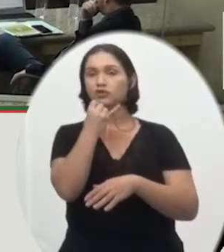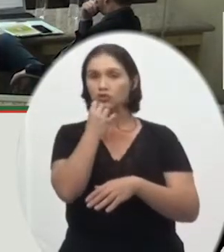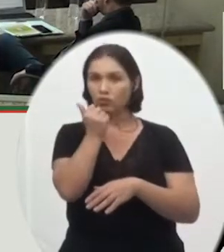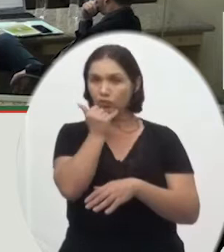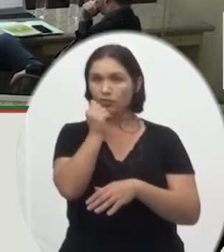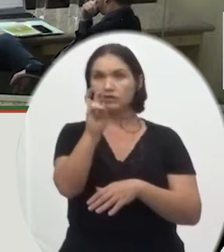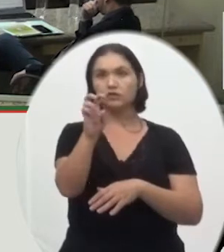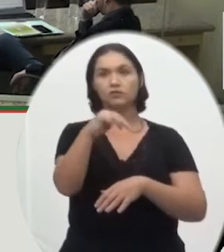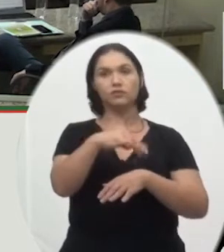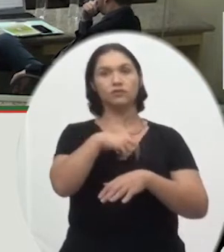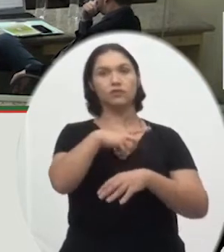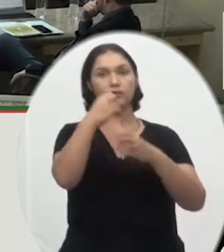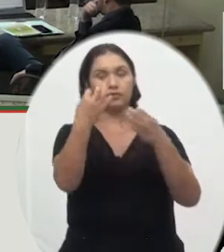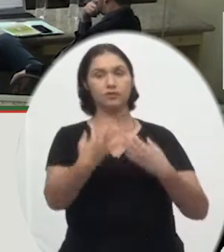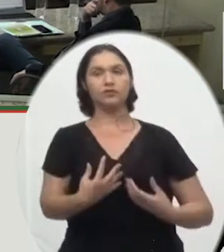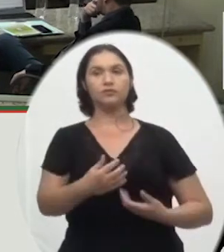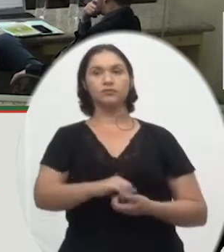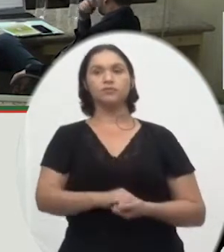5 minutos.